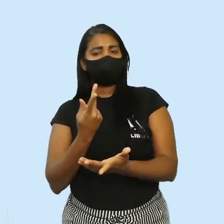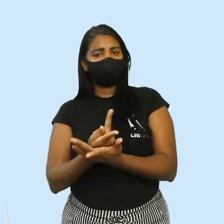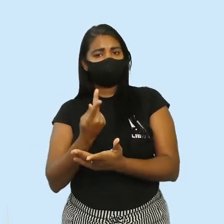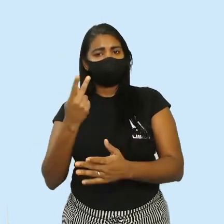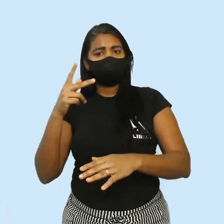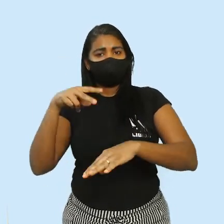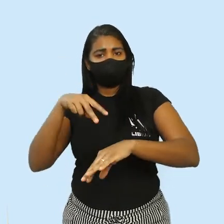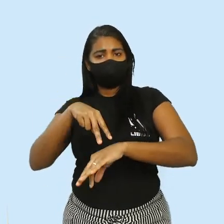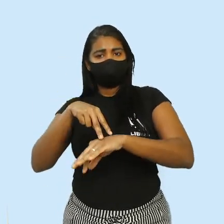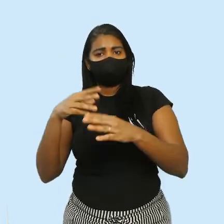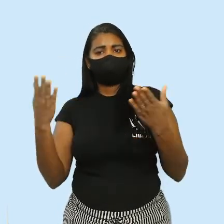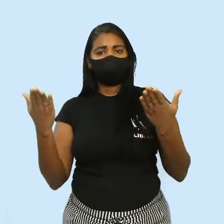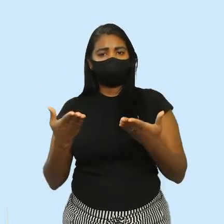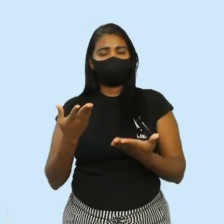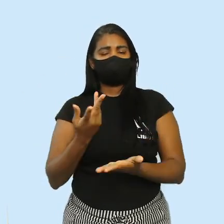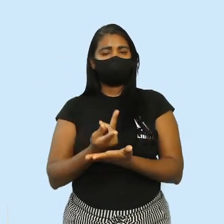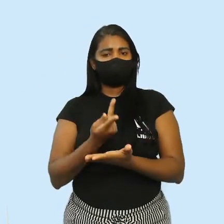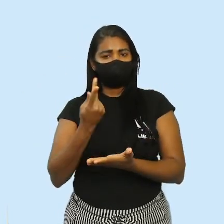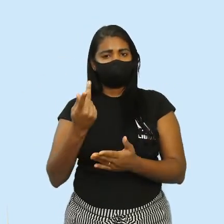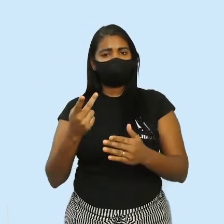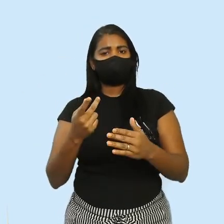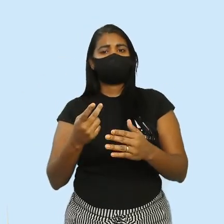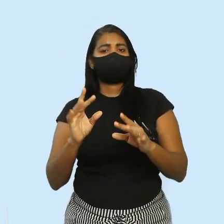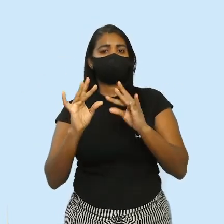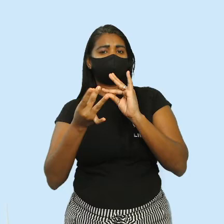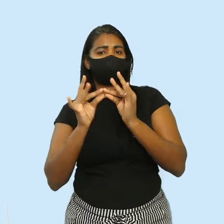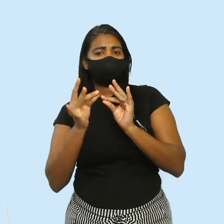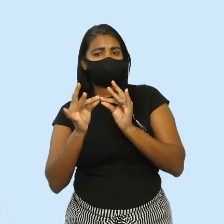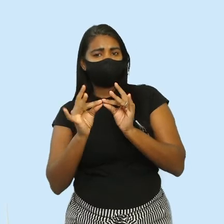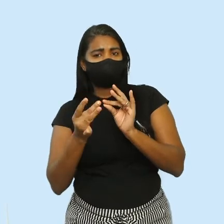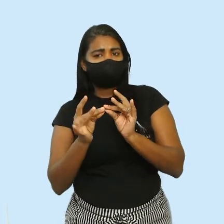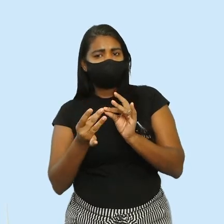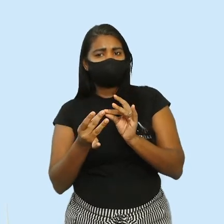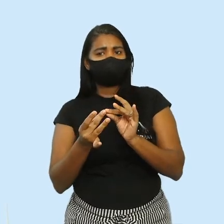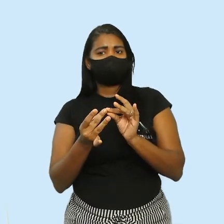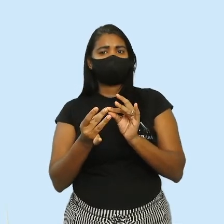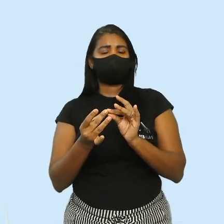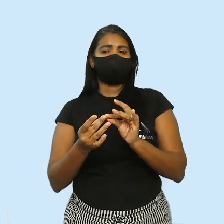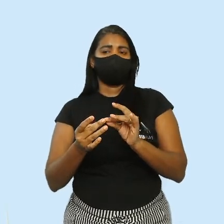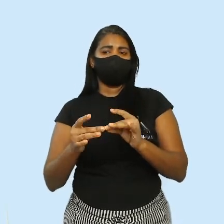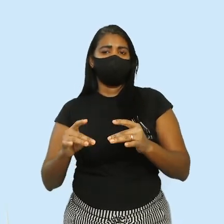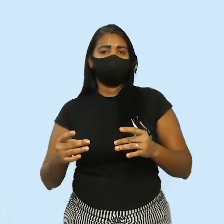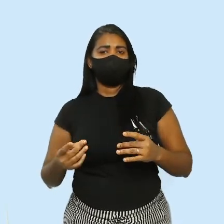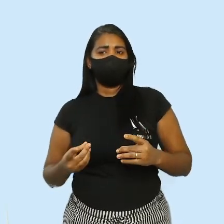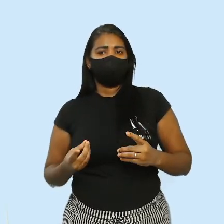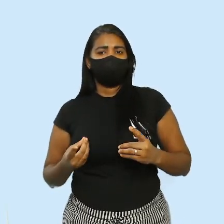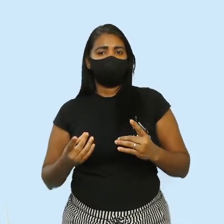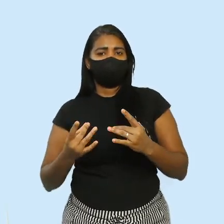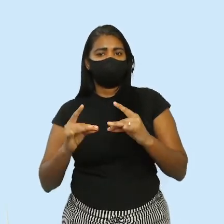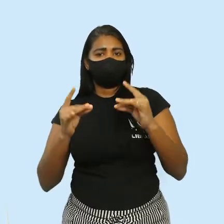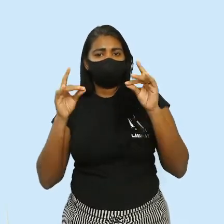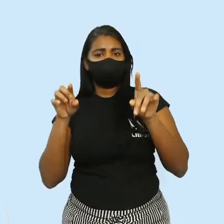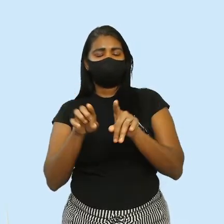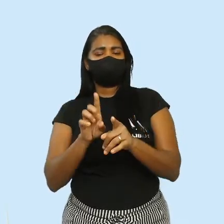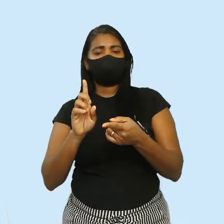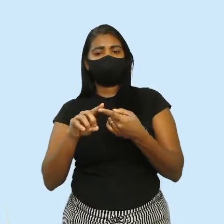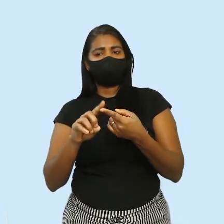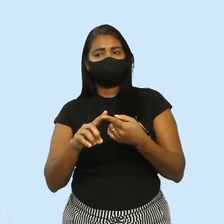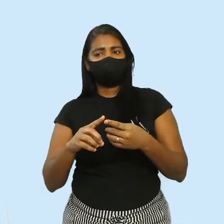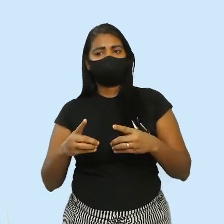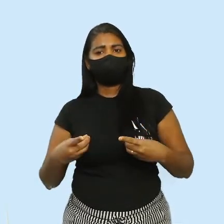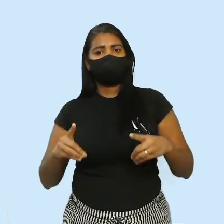Agora está voltando a acontecer as oficinas, voltando a acontecer as aulas, mas esse festival chamado Luz Negra é